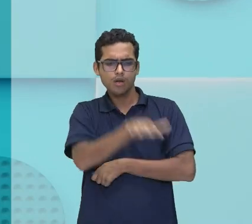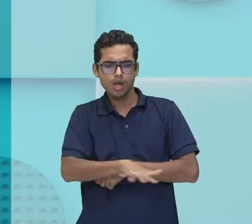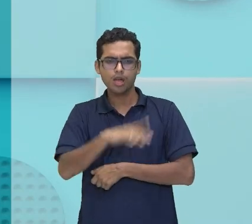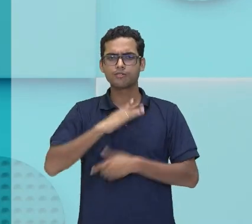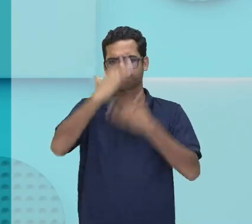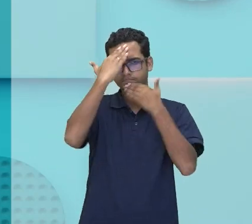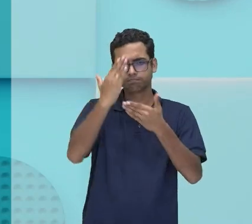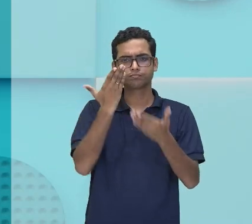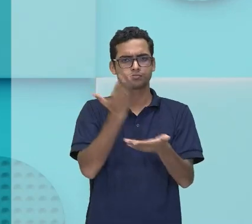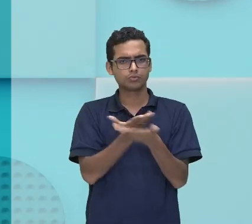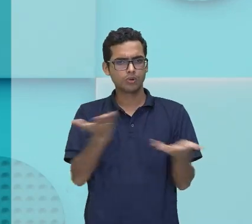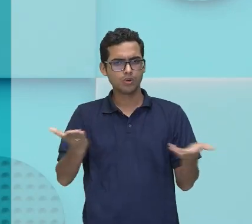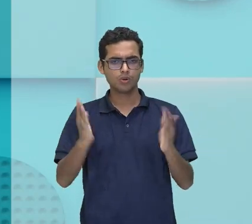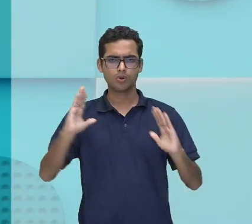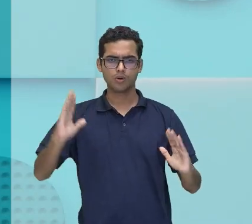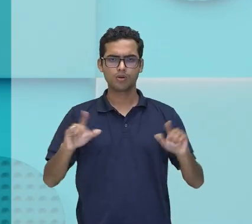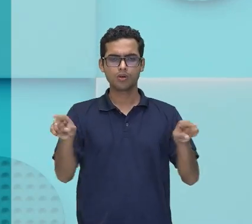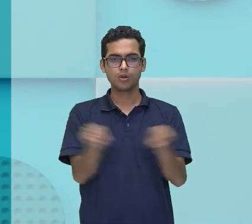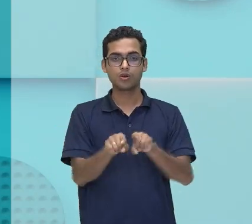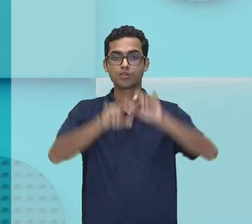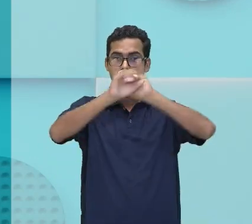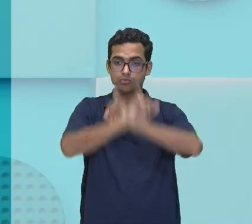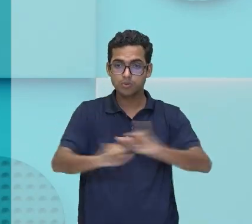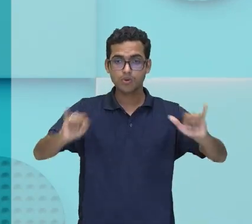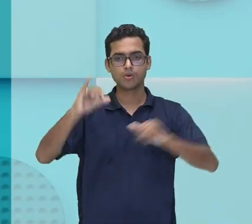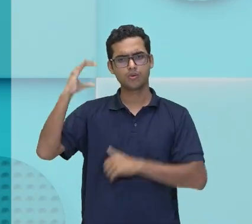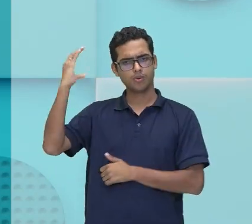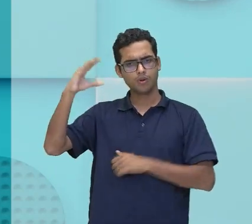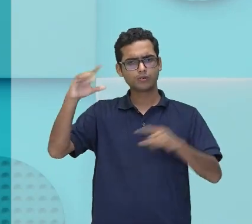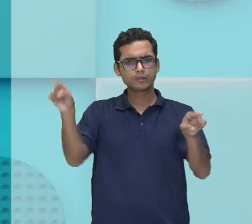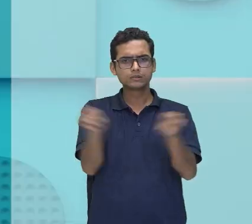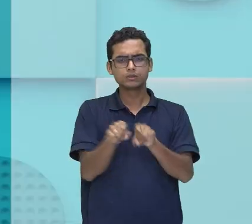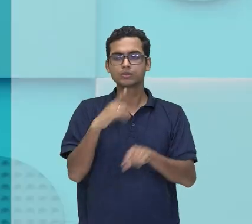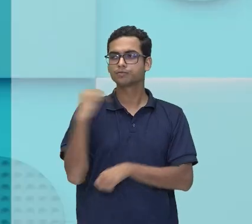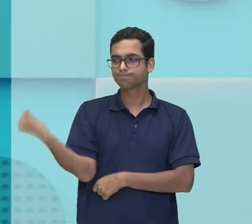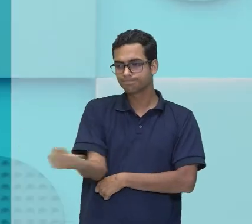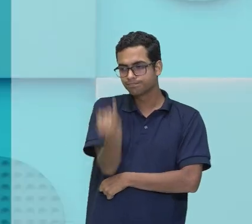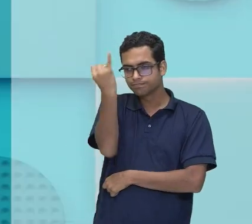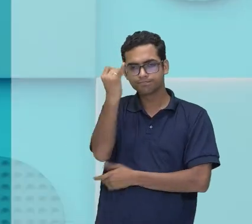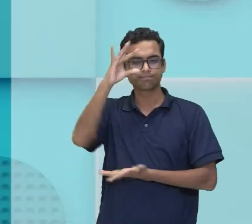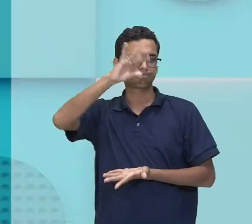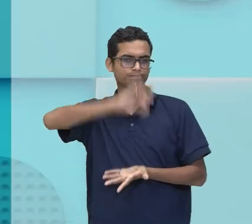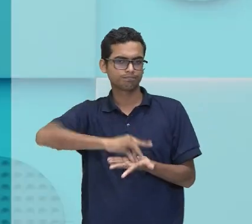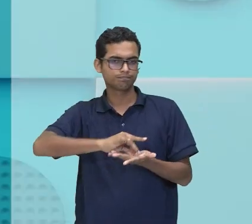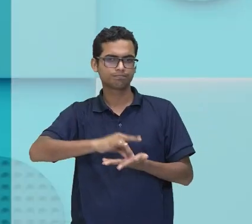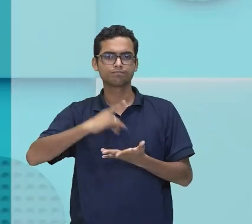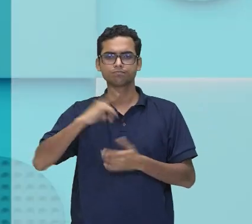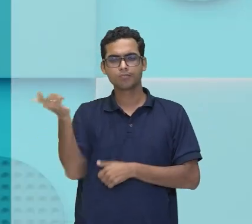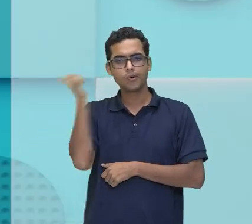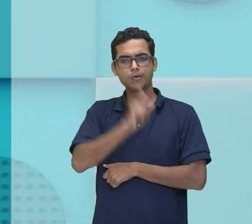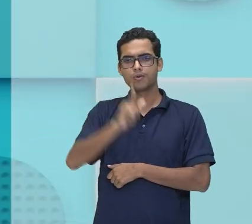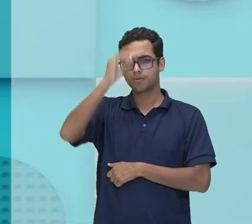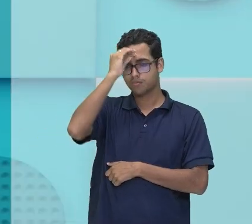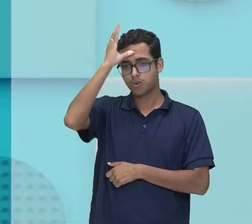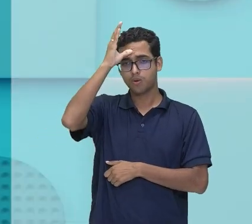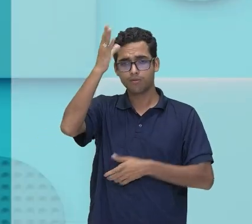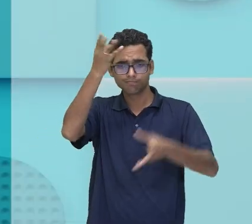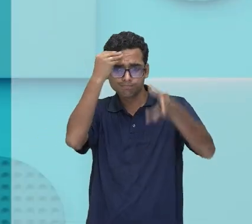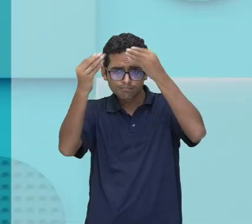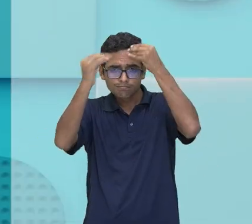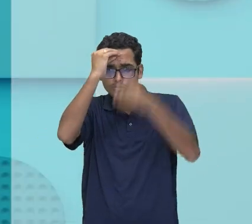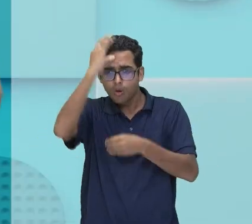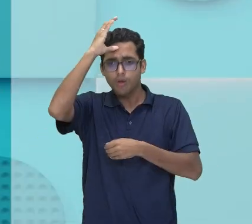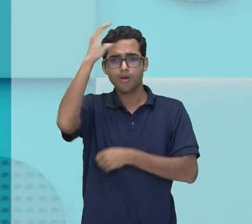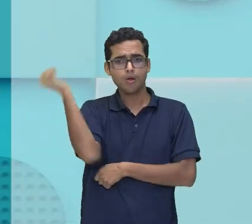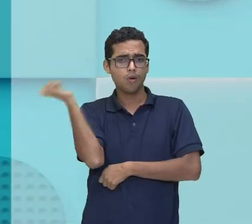essa foi nossa aula sobre divulgação científica, o quanto é importante adquirir conhecimento. E você hoje já